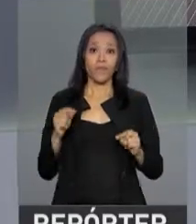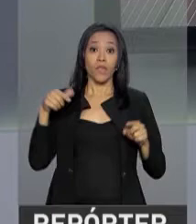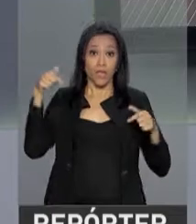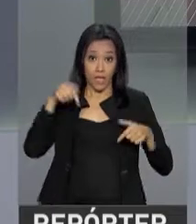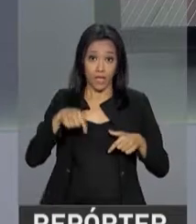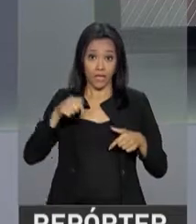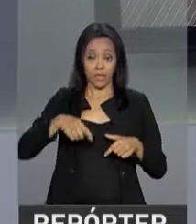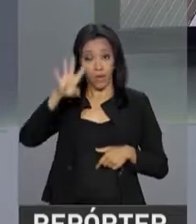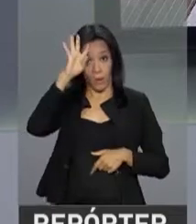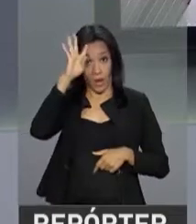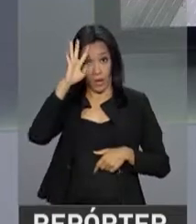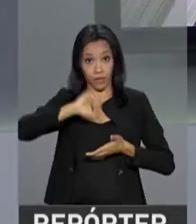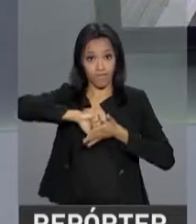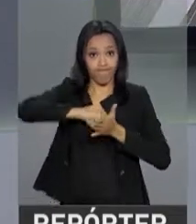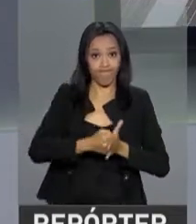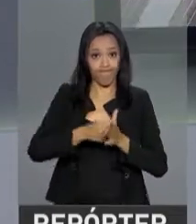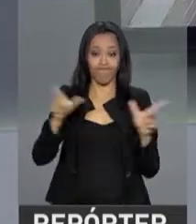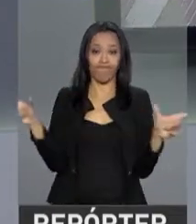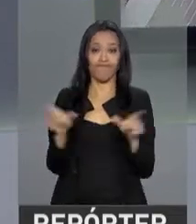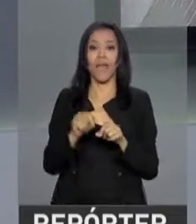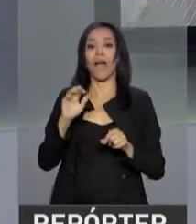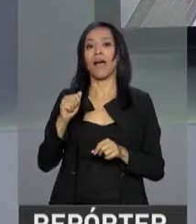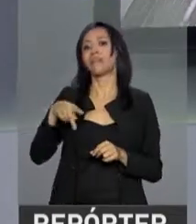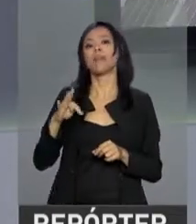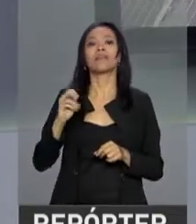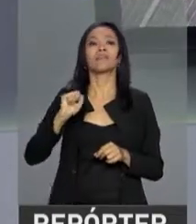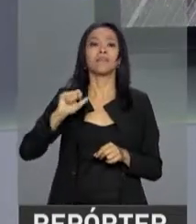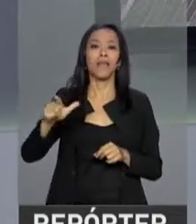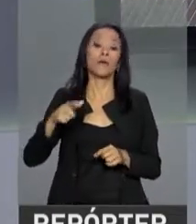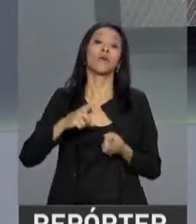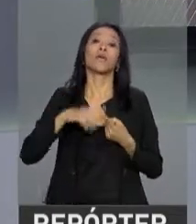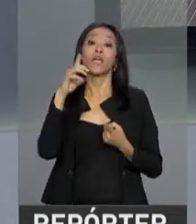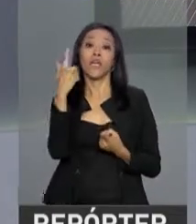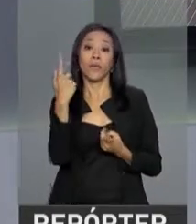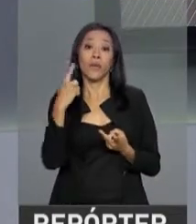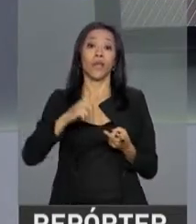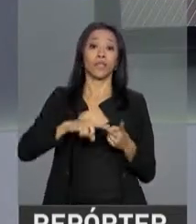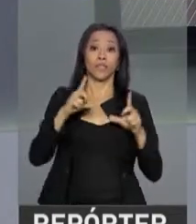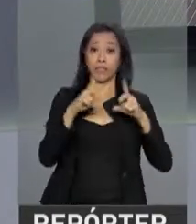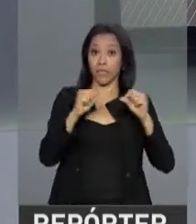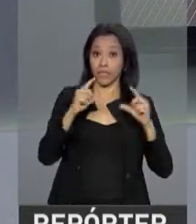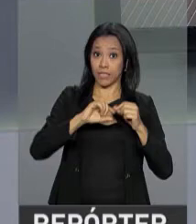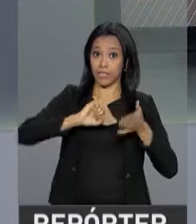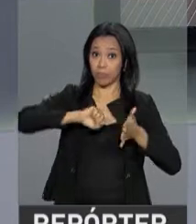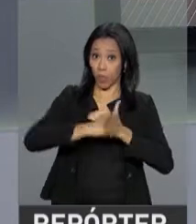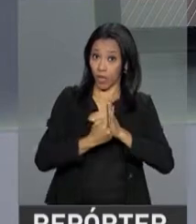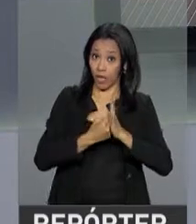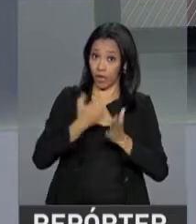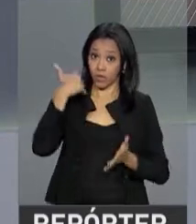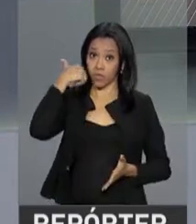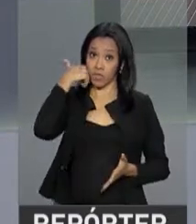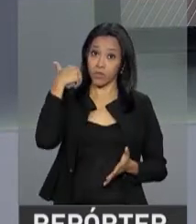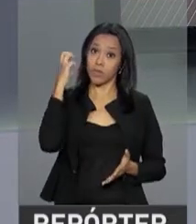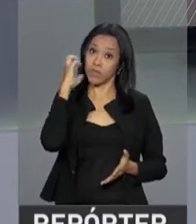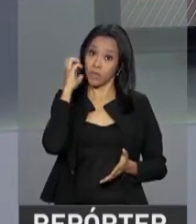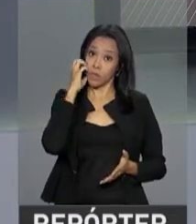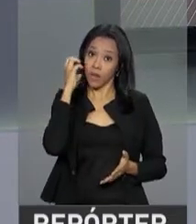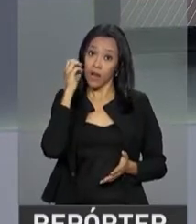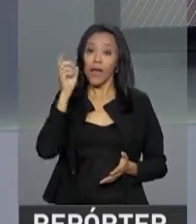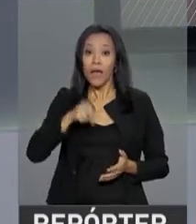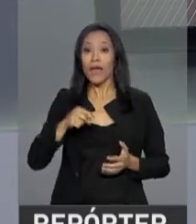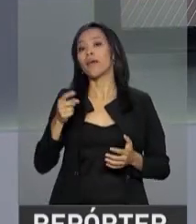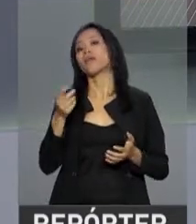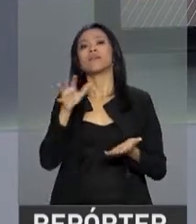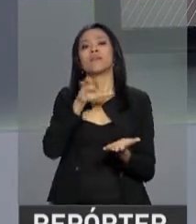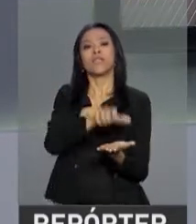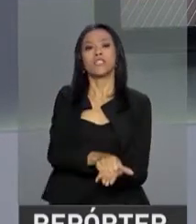quarta-feira os celulares piratas em funcionamento em goiás e no distrito federal a medida visa os aparelhos registrados a partir do dia